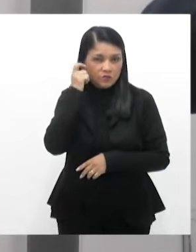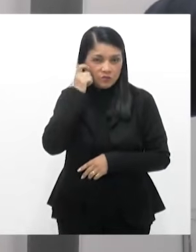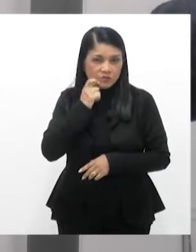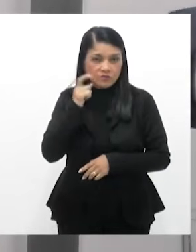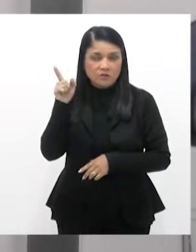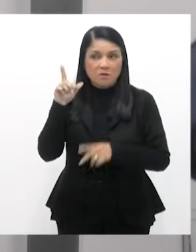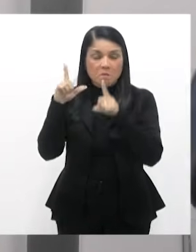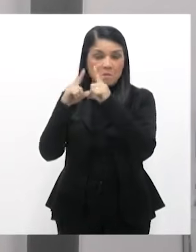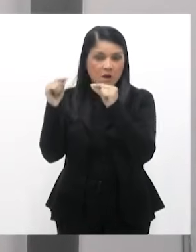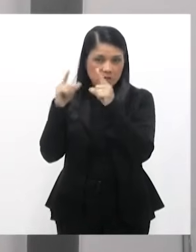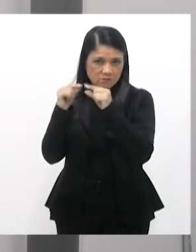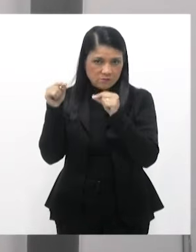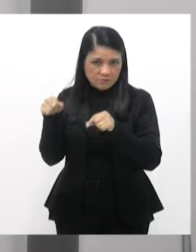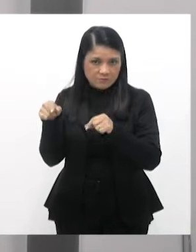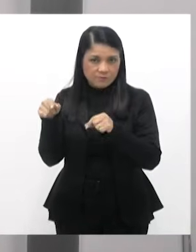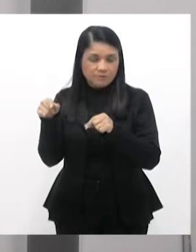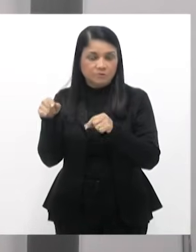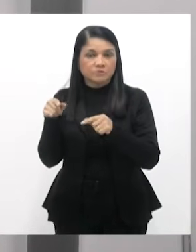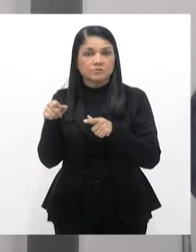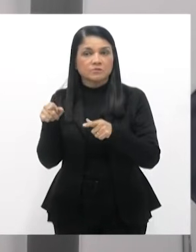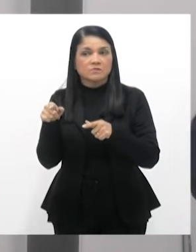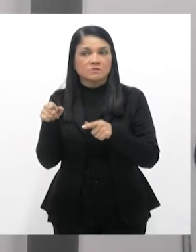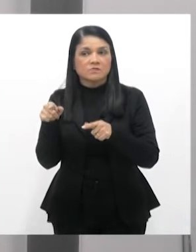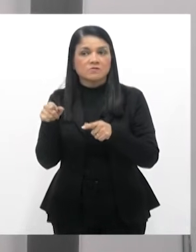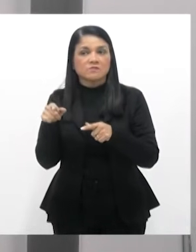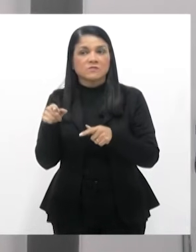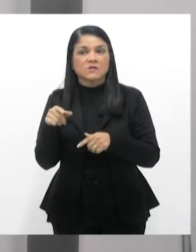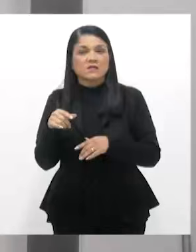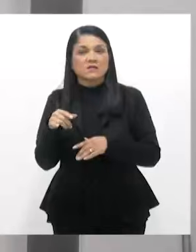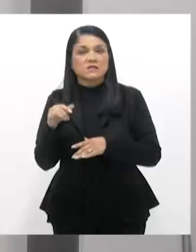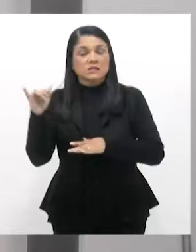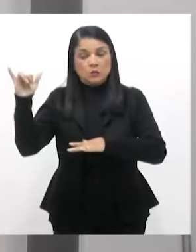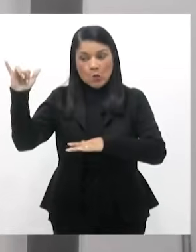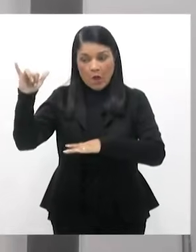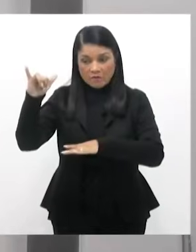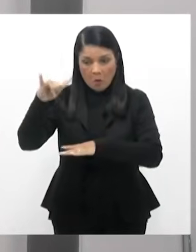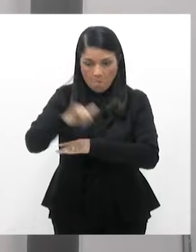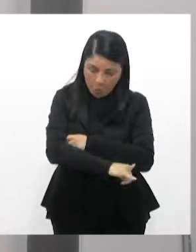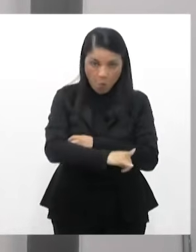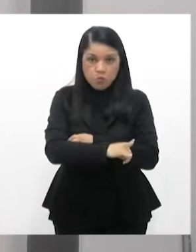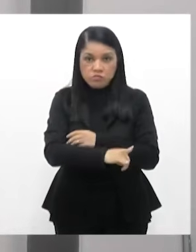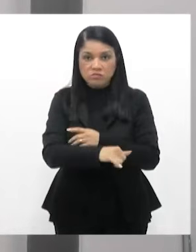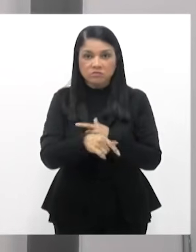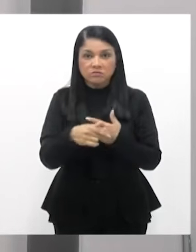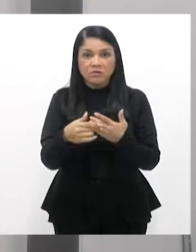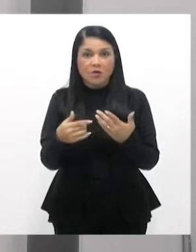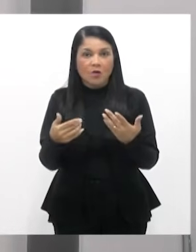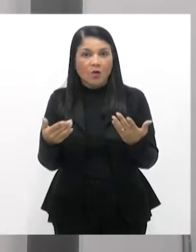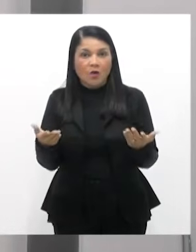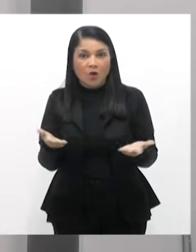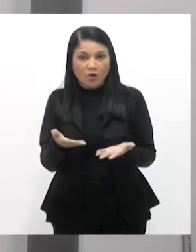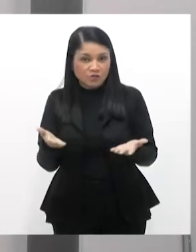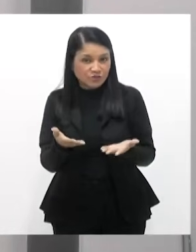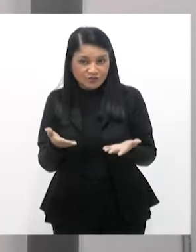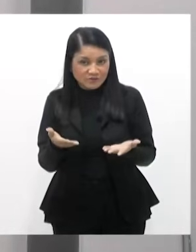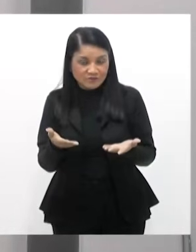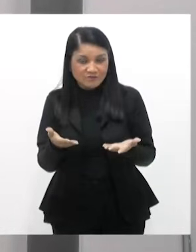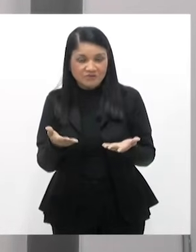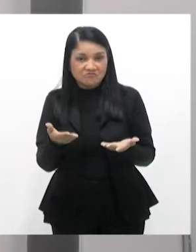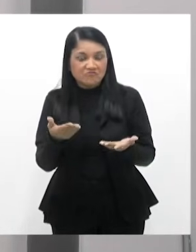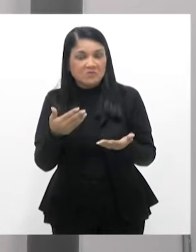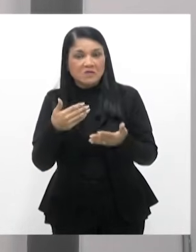Brasília. Se o avião do governador cair hoje, independente de qualquer pretensão